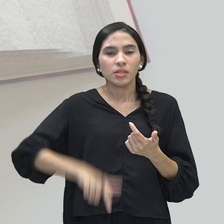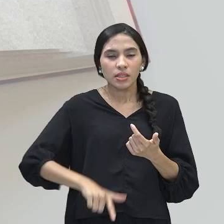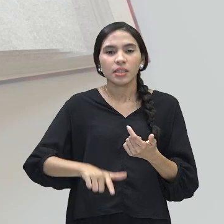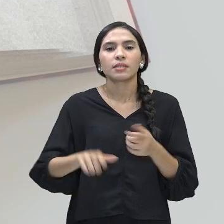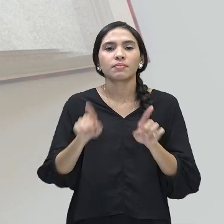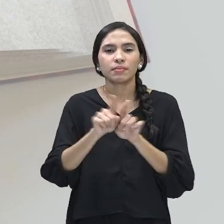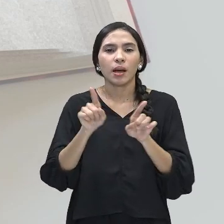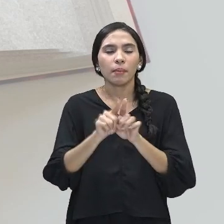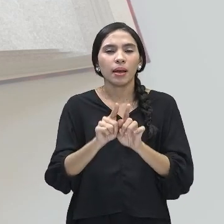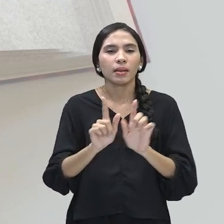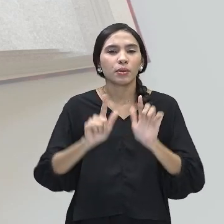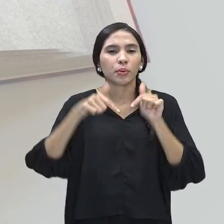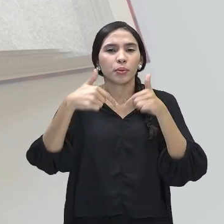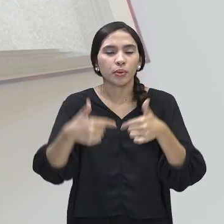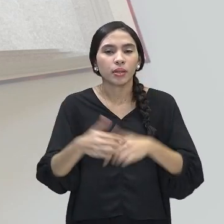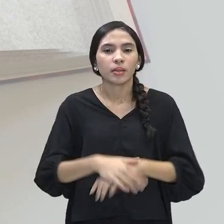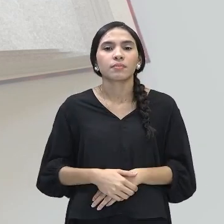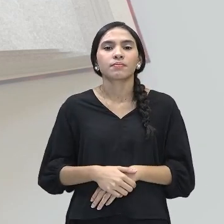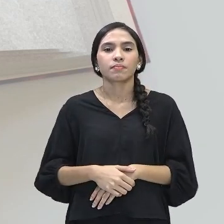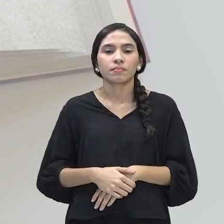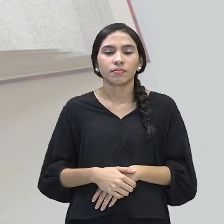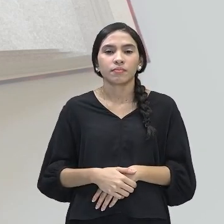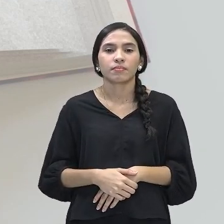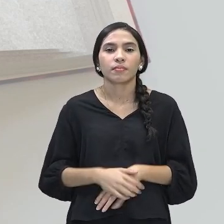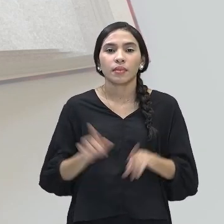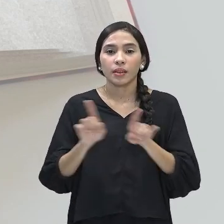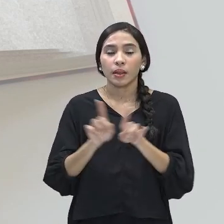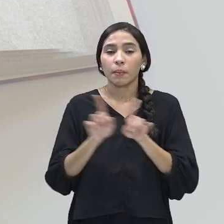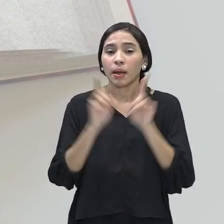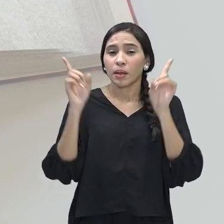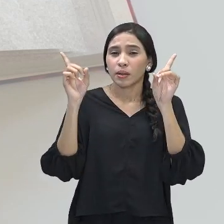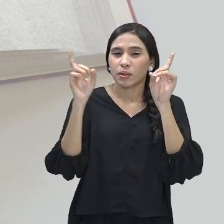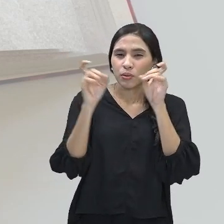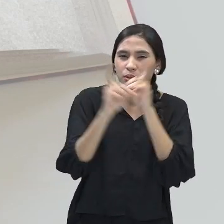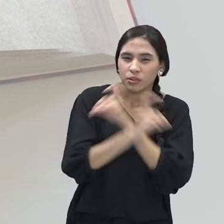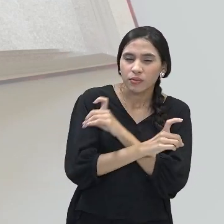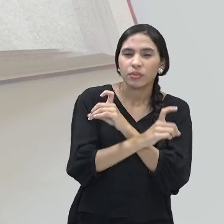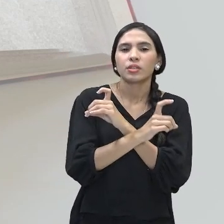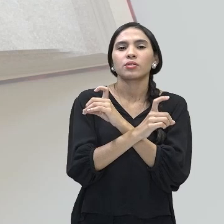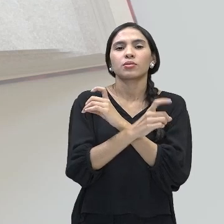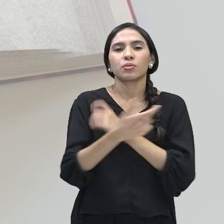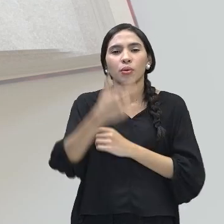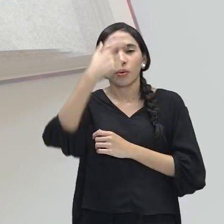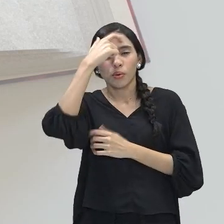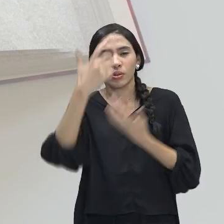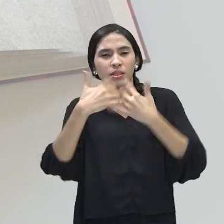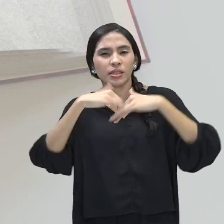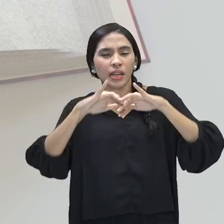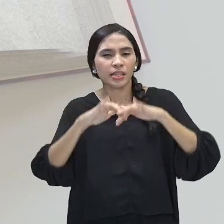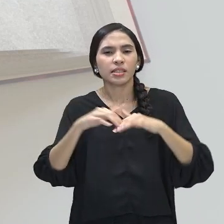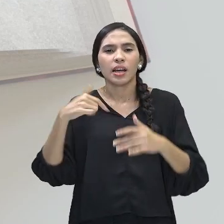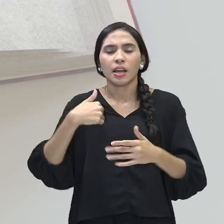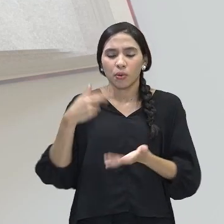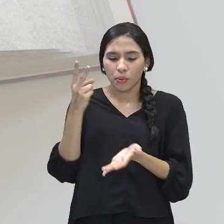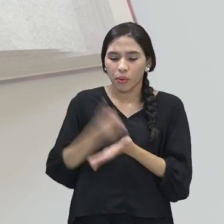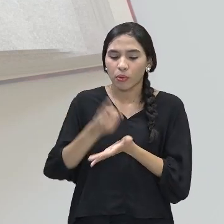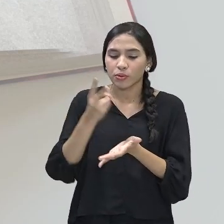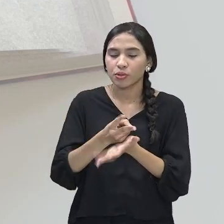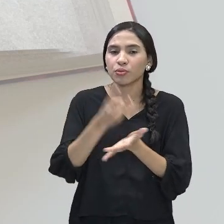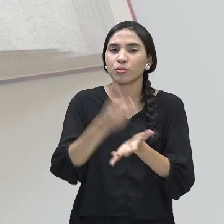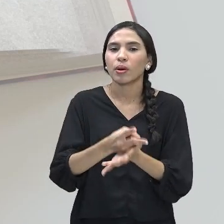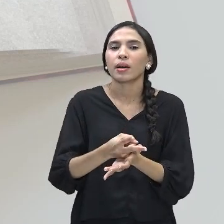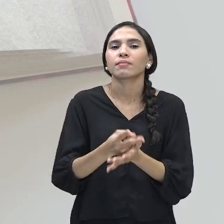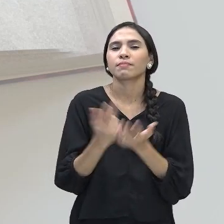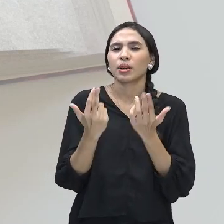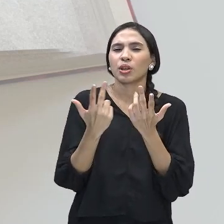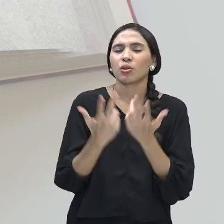poderosas. Água pura submergindo a dúvida, a consciência. Eu serei forte como a alma de um animal,